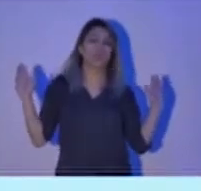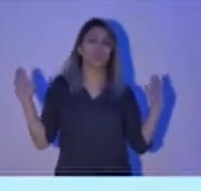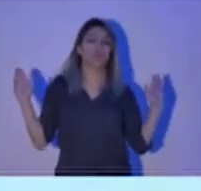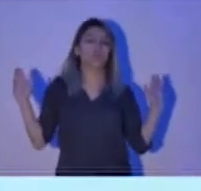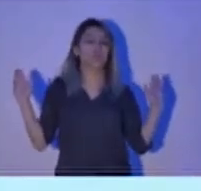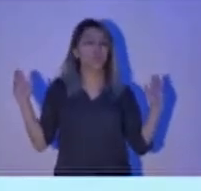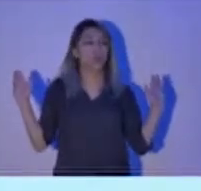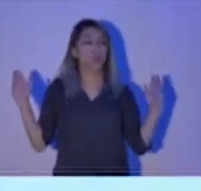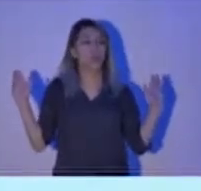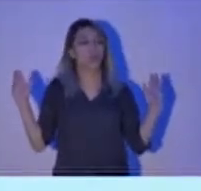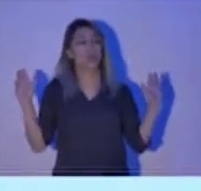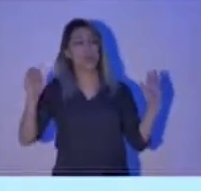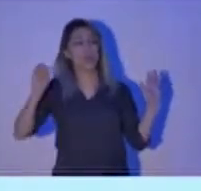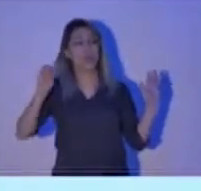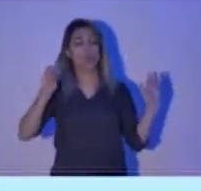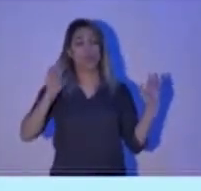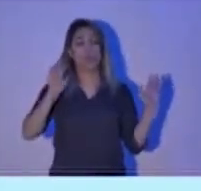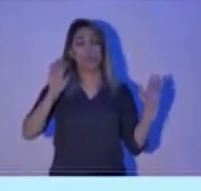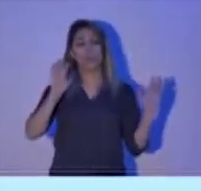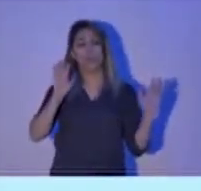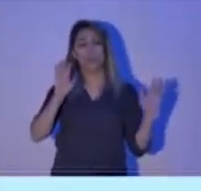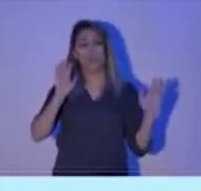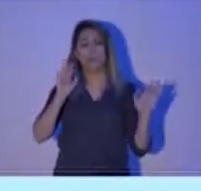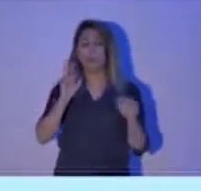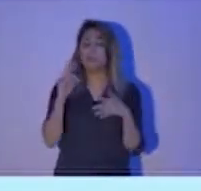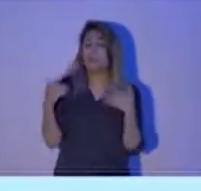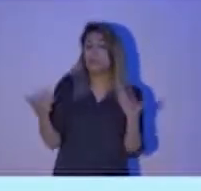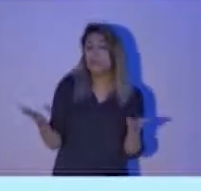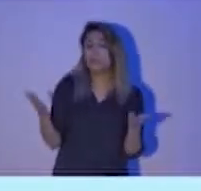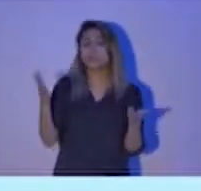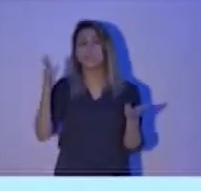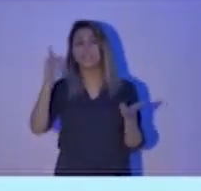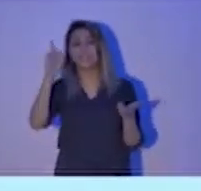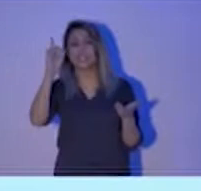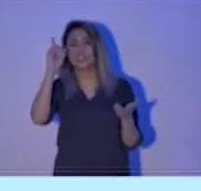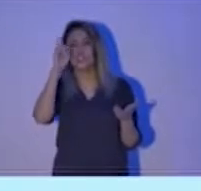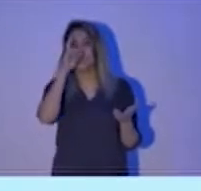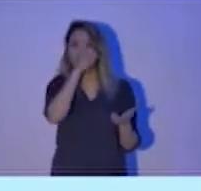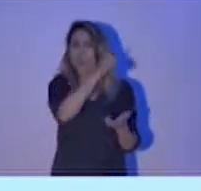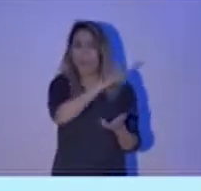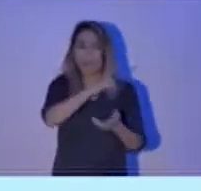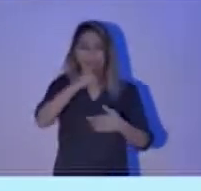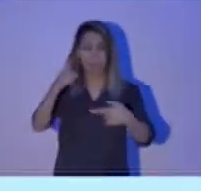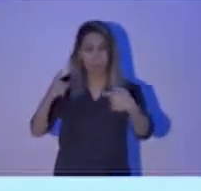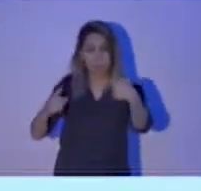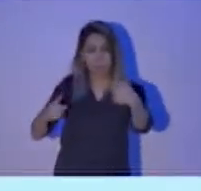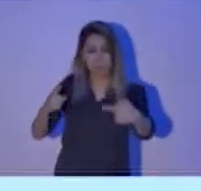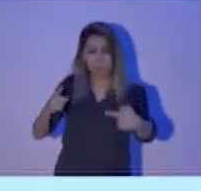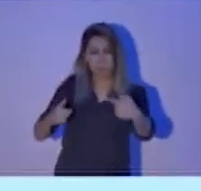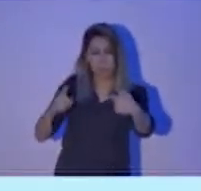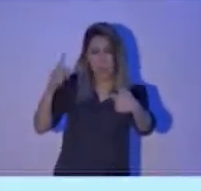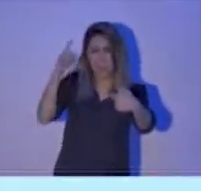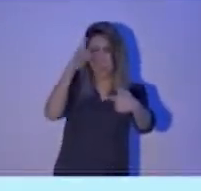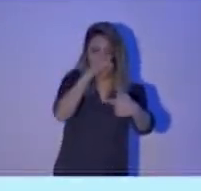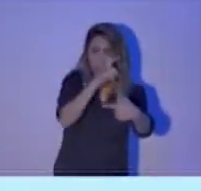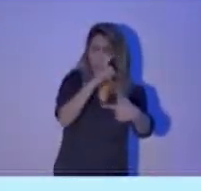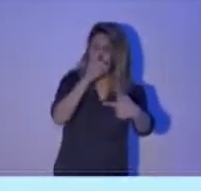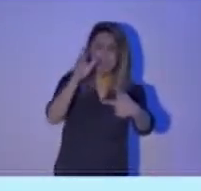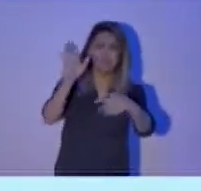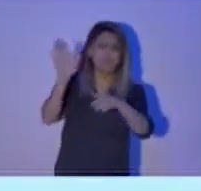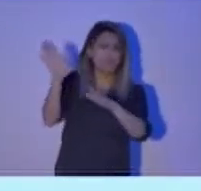MEC, qualquer dificuldade em discutir com os demais diversos escalões do governo